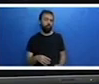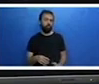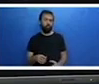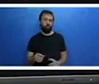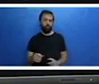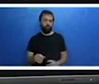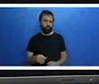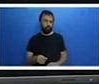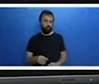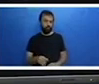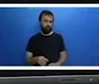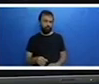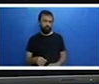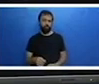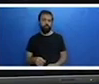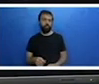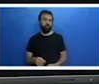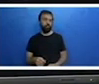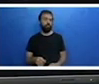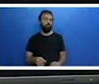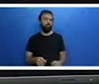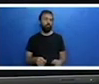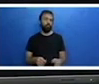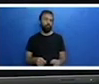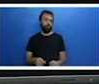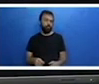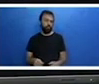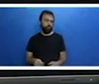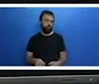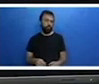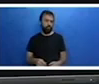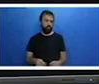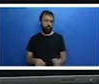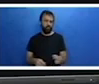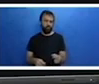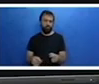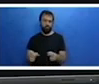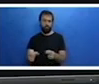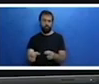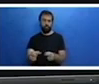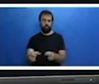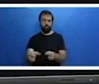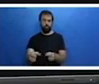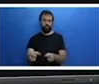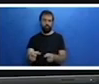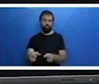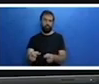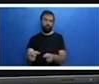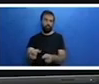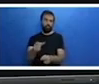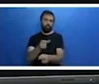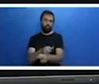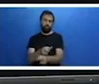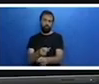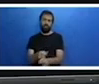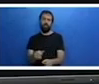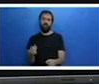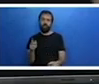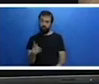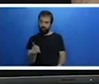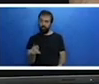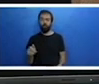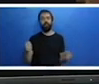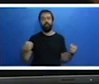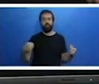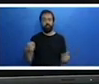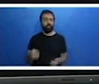pedra tem a possibilidade de capturar, é obrigatório realizar a captura. Não se pode optar em mover outra